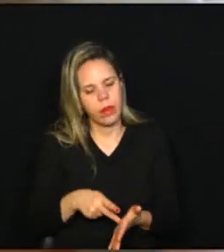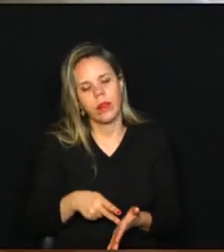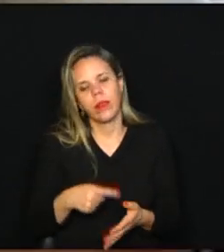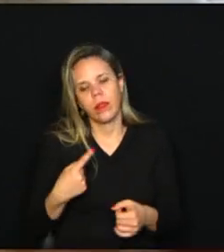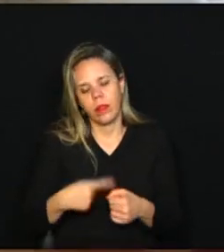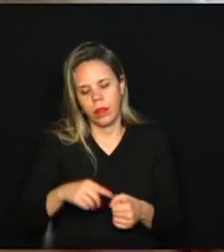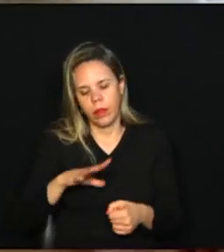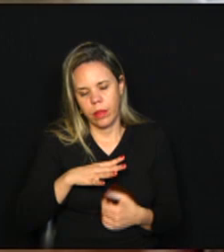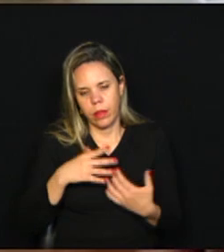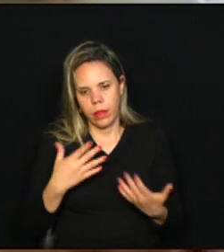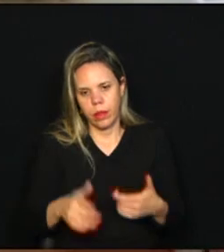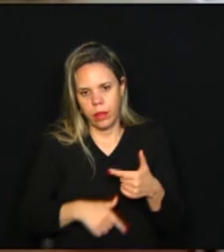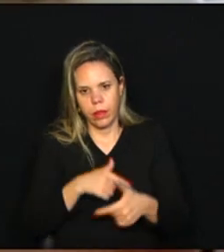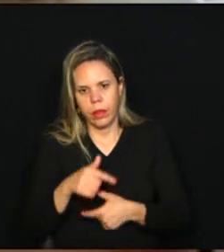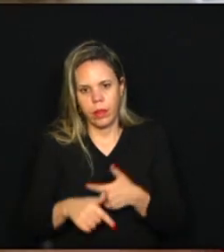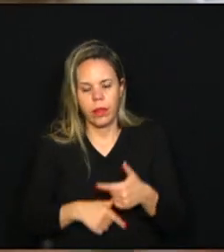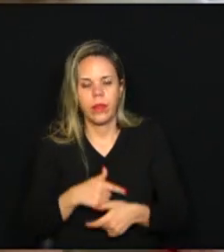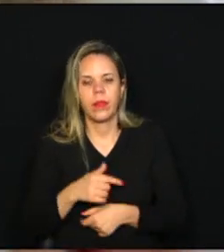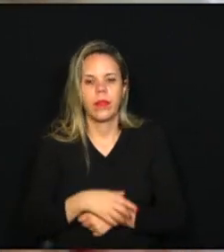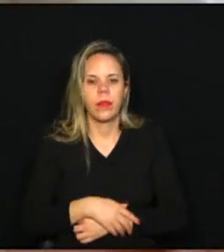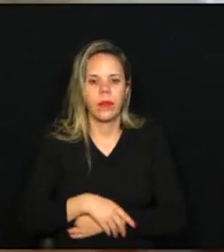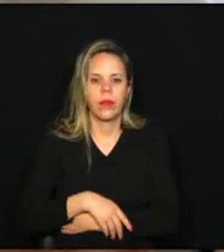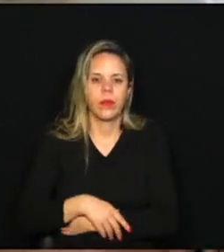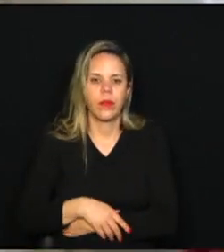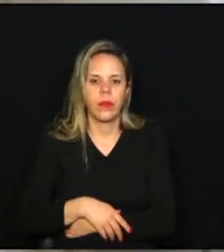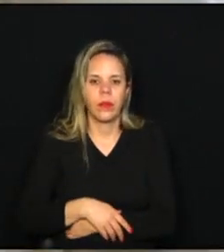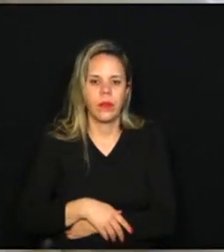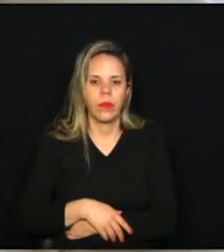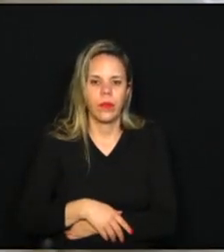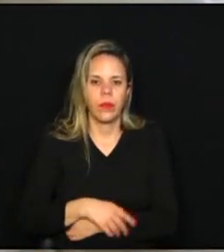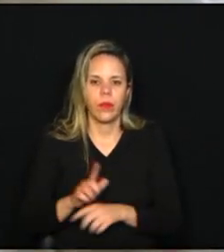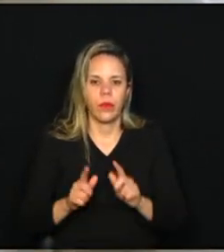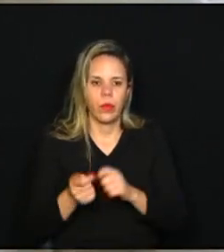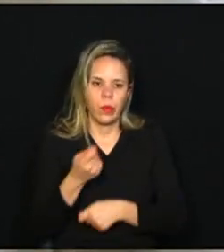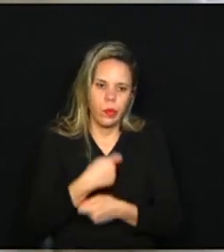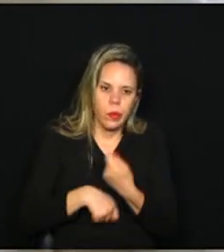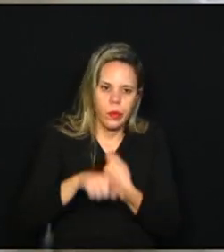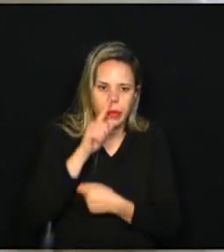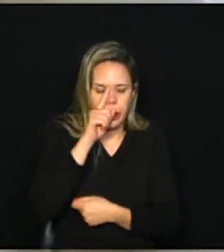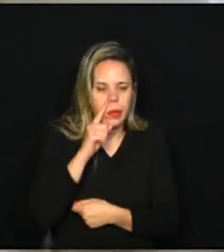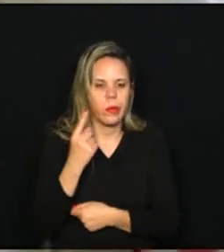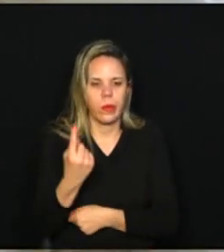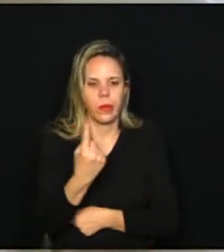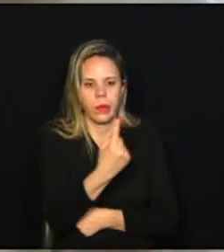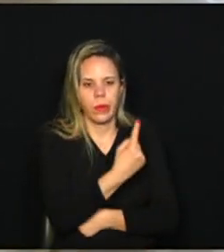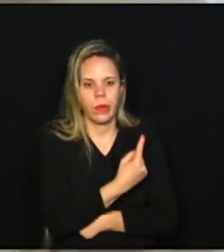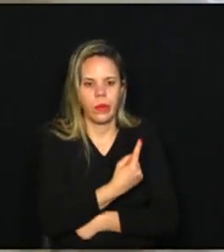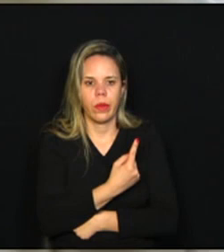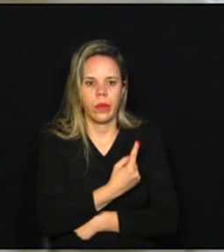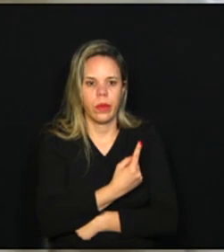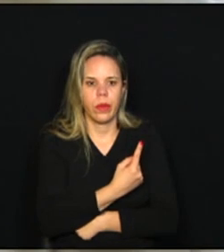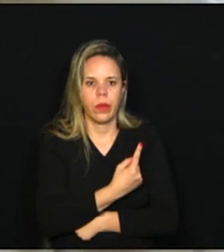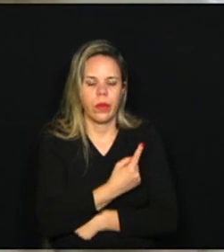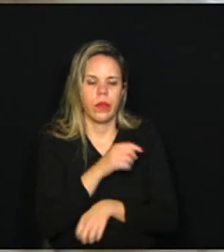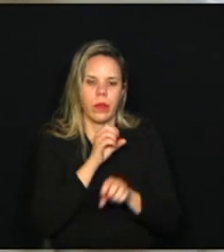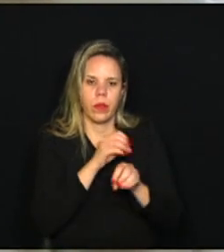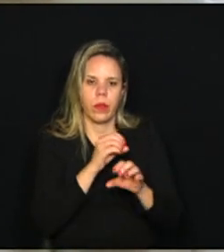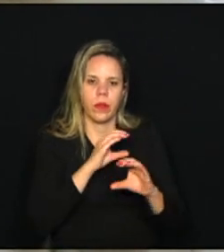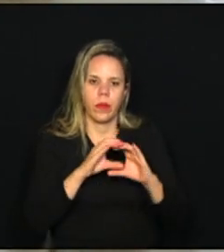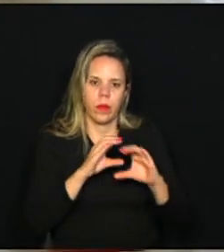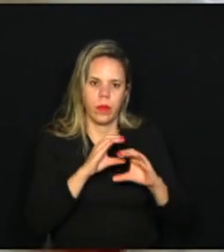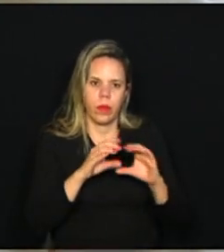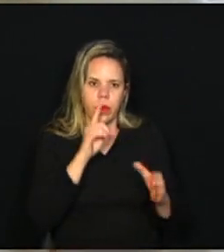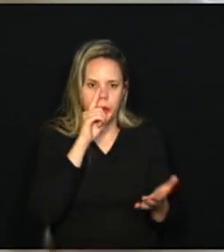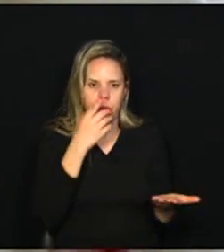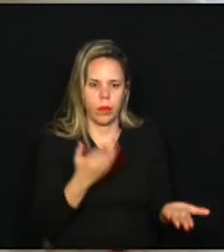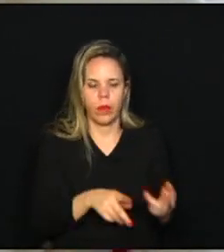propor, é um trabalho em relação ao gerenciamento de risco individual e a educação e comunicação de risco,